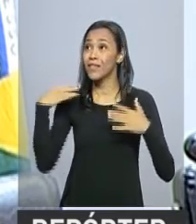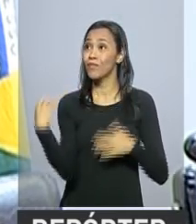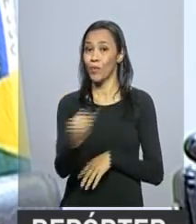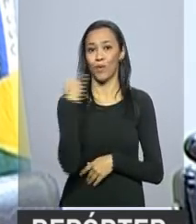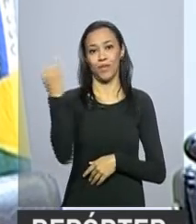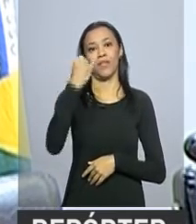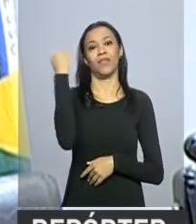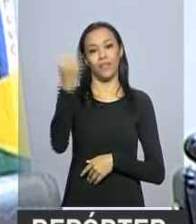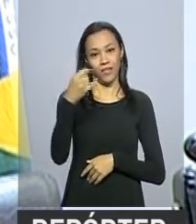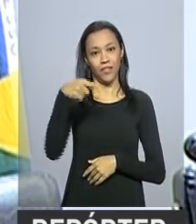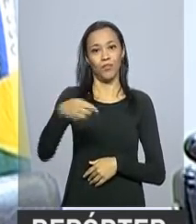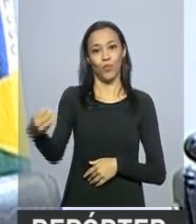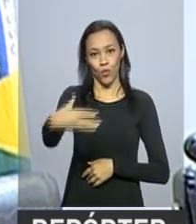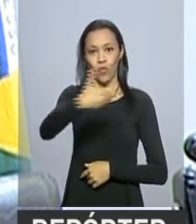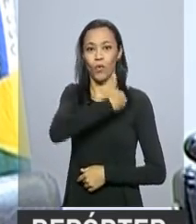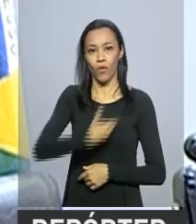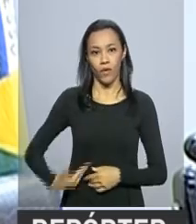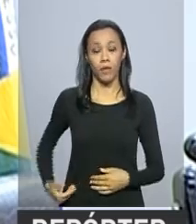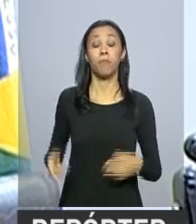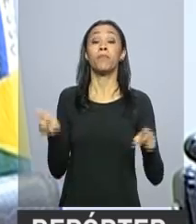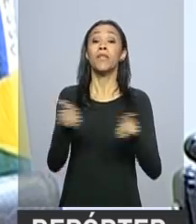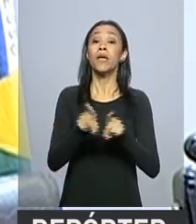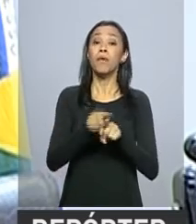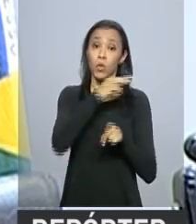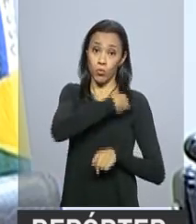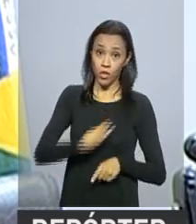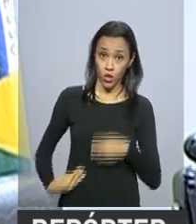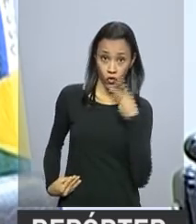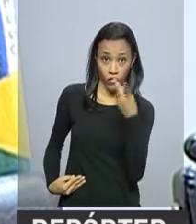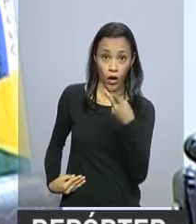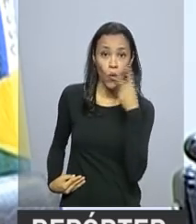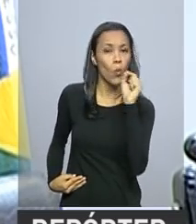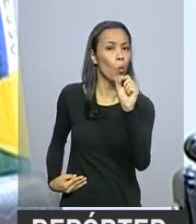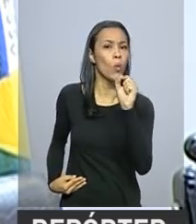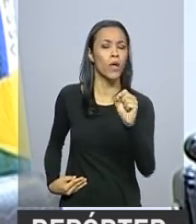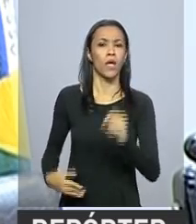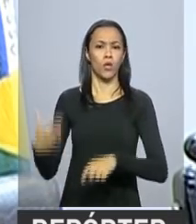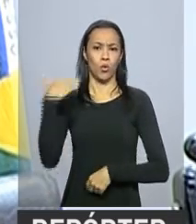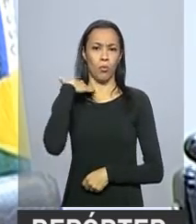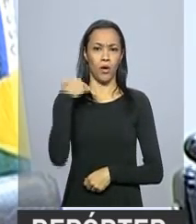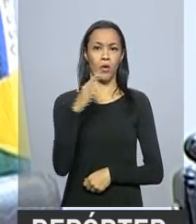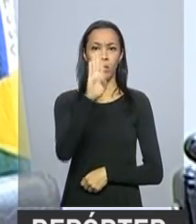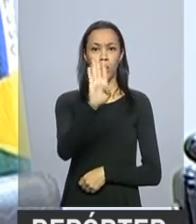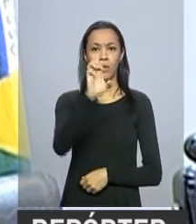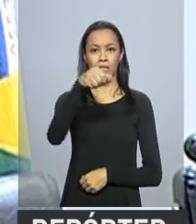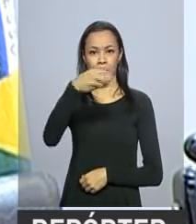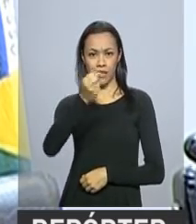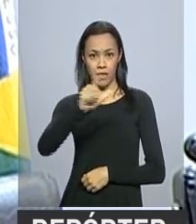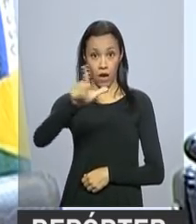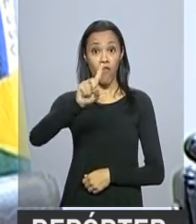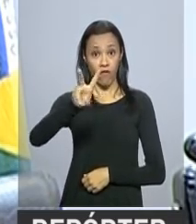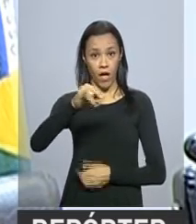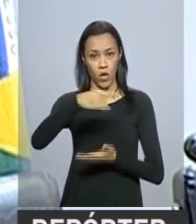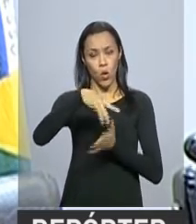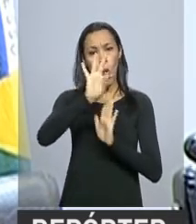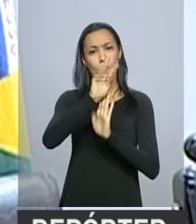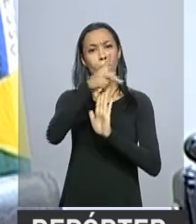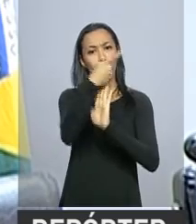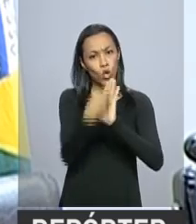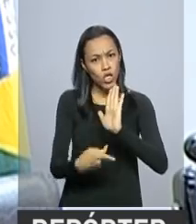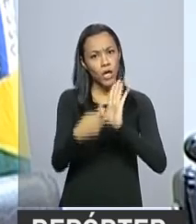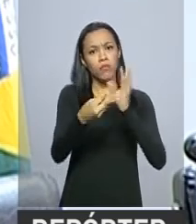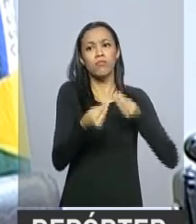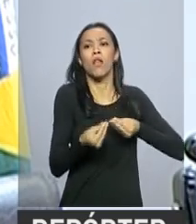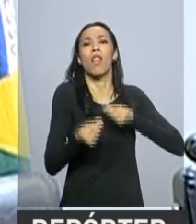novo governo. O ministro também falou sobre o Banco Central. Ele disse que o governo deve enviar ao Congresso um projeto para que